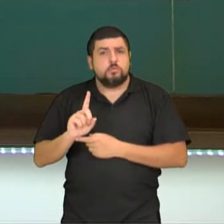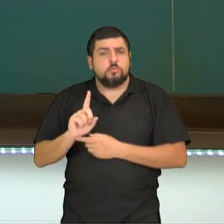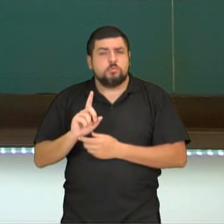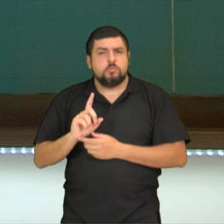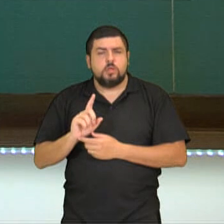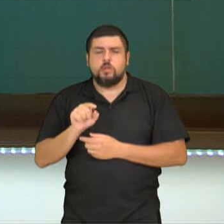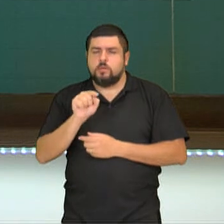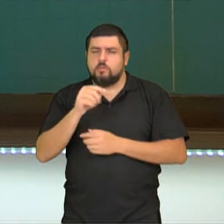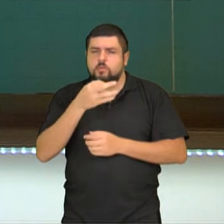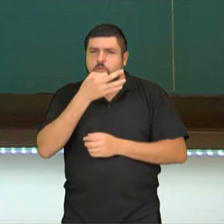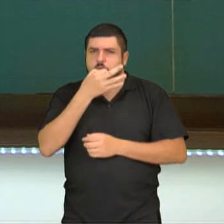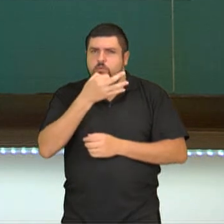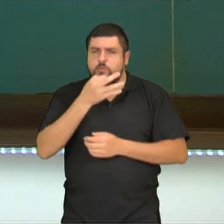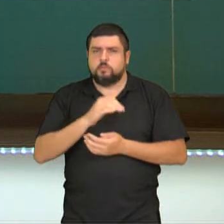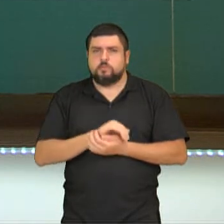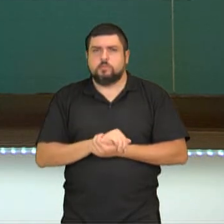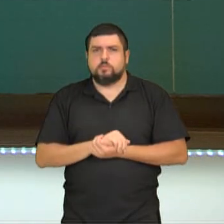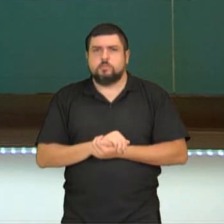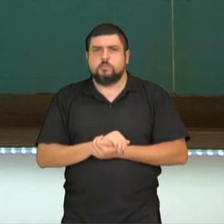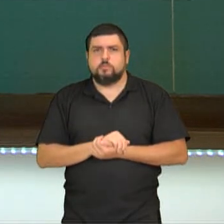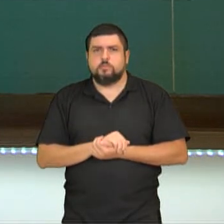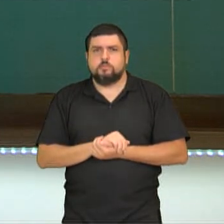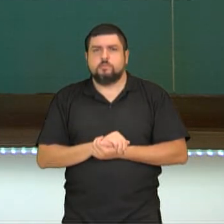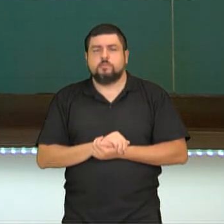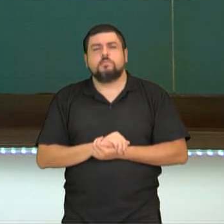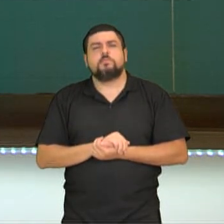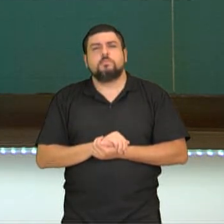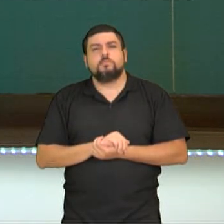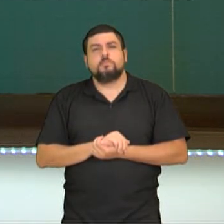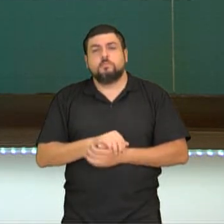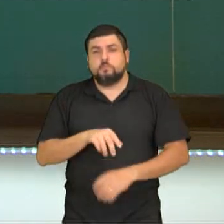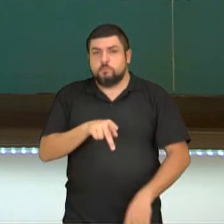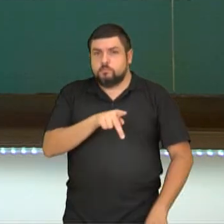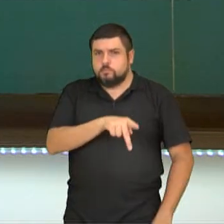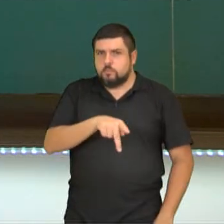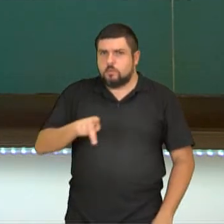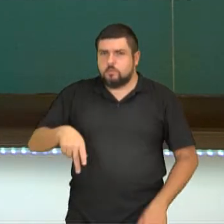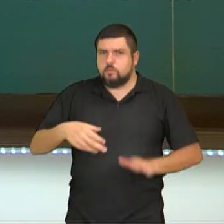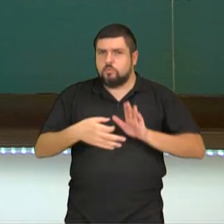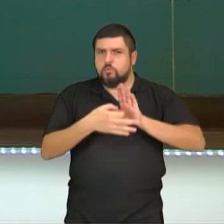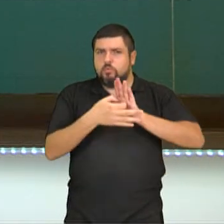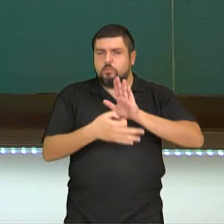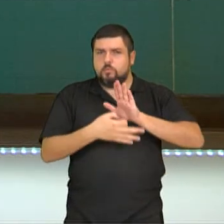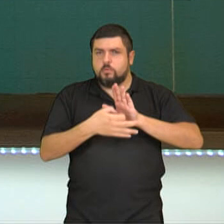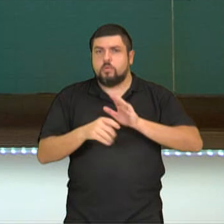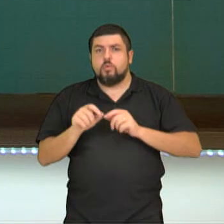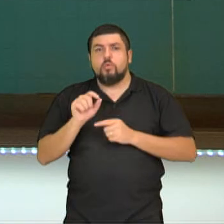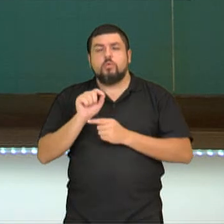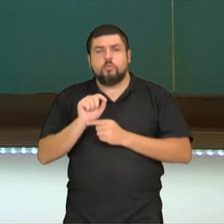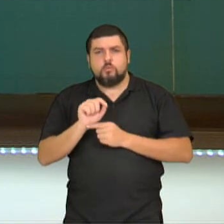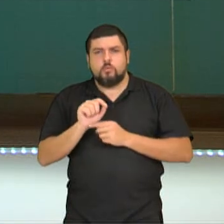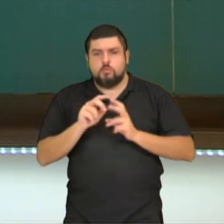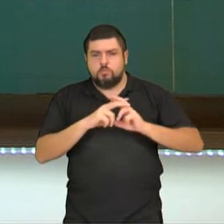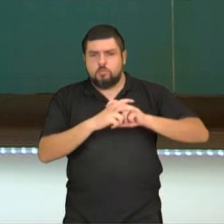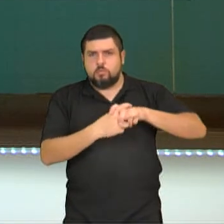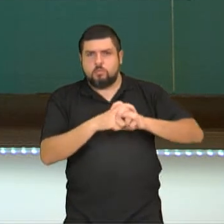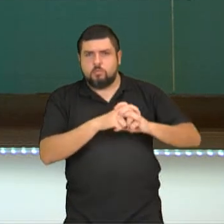tua mesmo. Enquanto professora, eu posso dizer que o que eu acredito é que não. Né? Elas